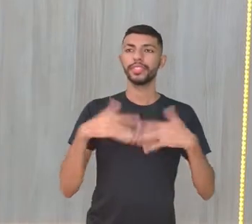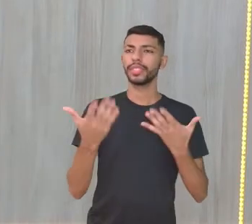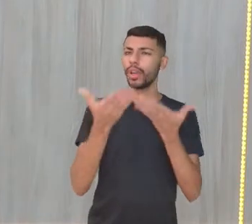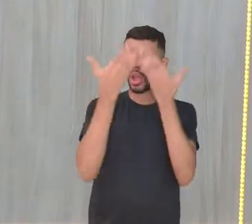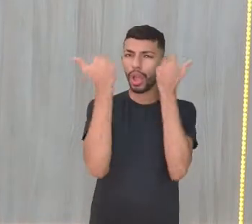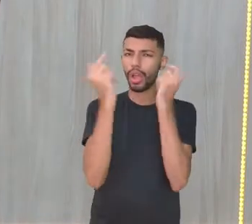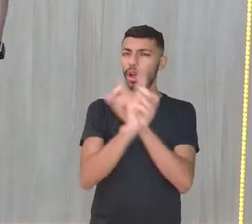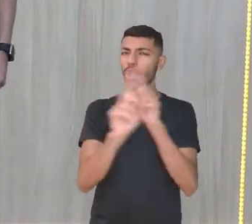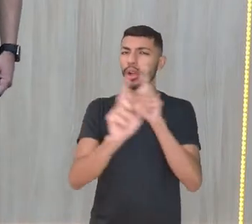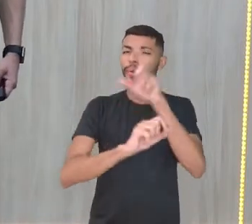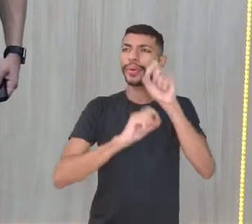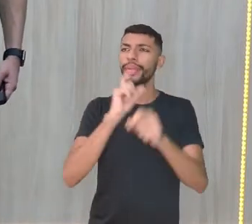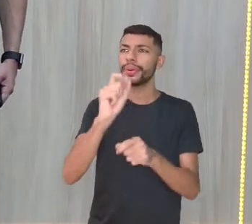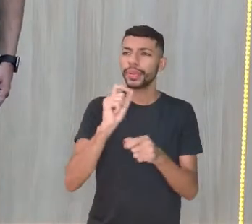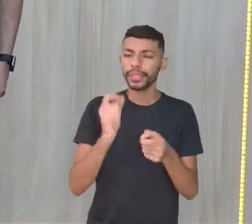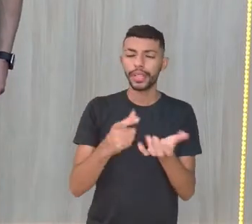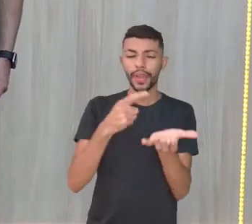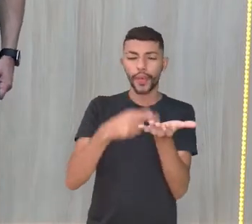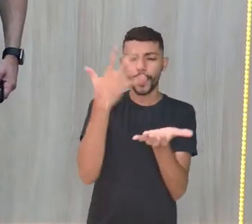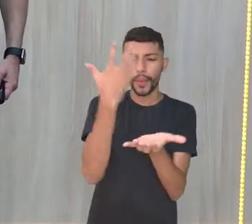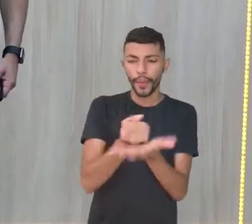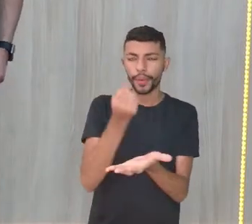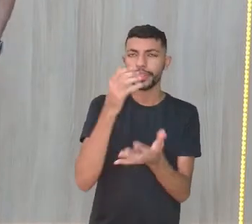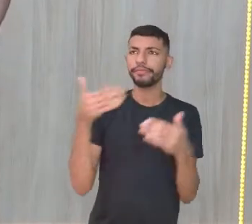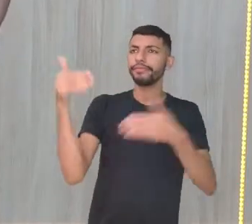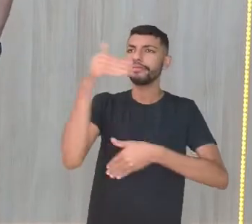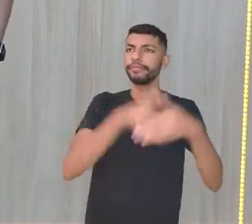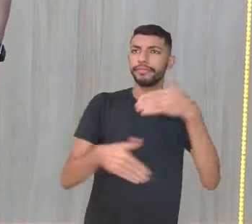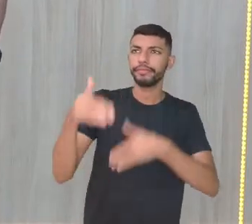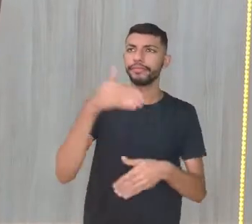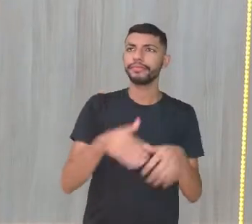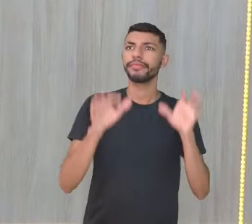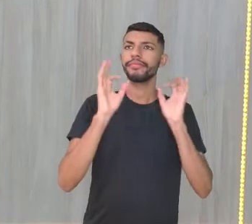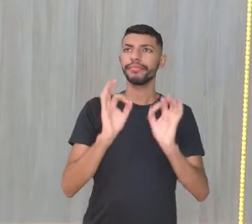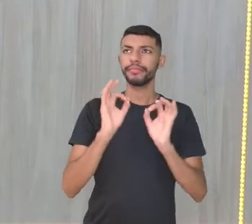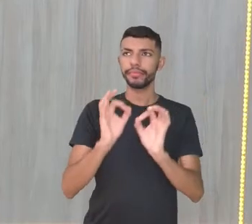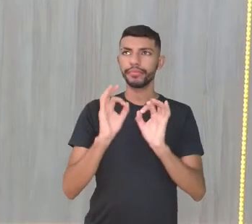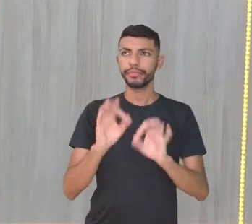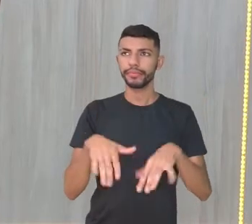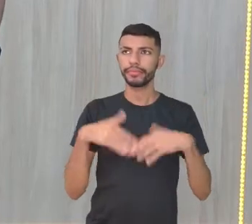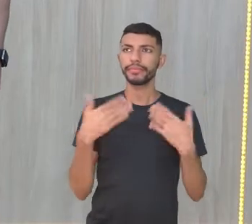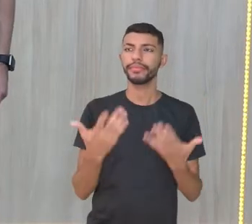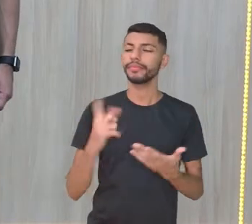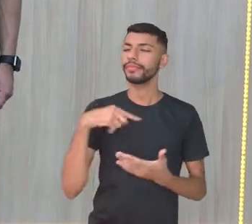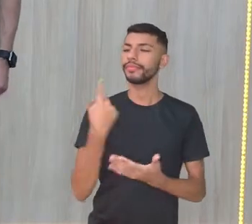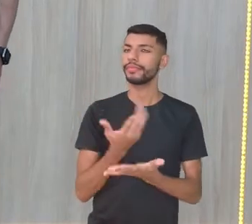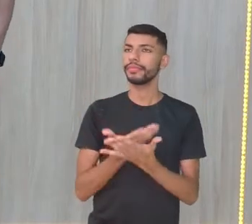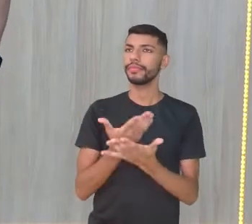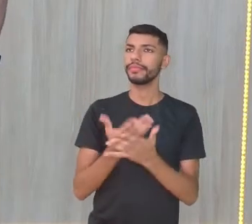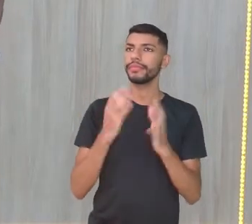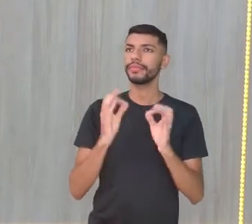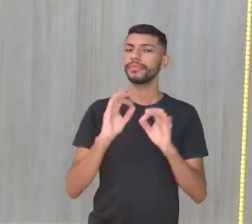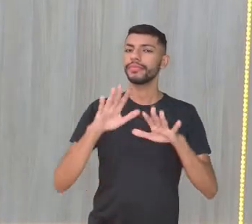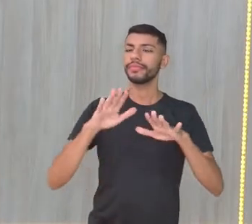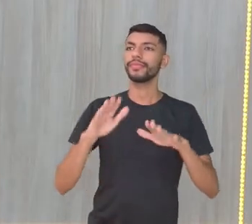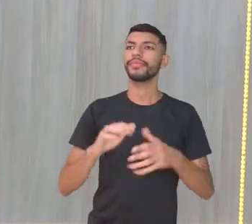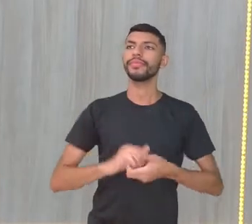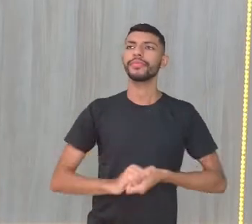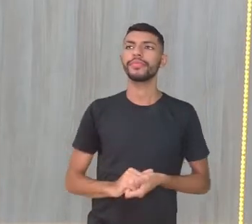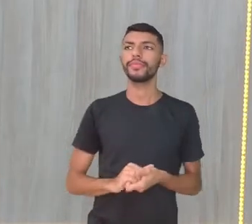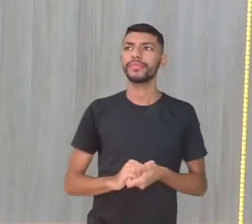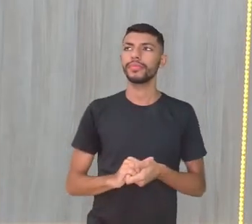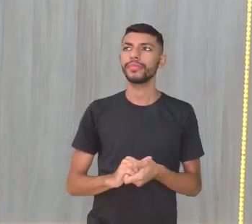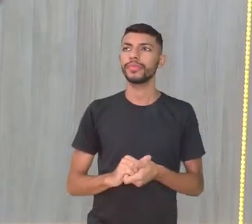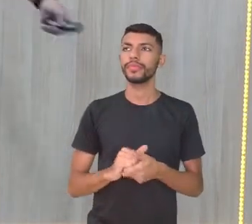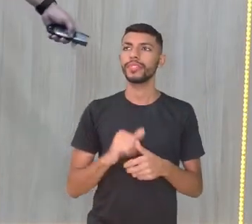esqueça aí de baixar o aplicativo e participar ativamente aqui da nossa aula. Quando você vai